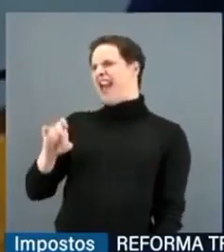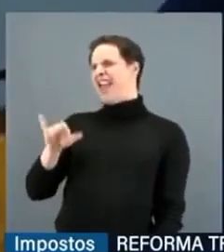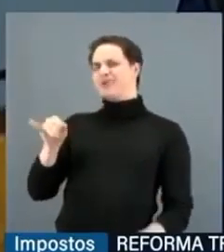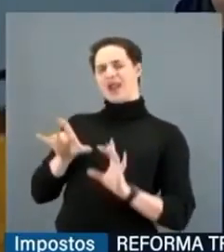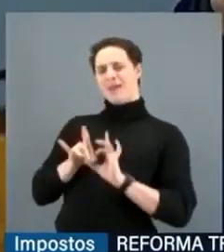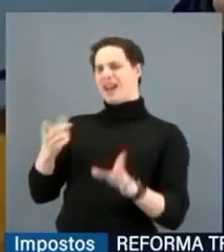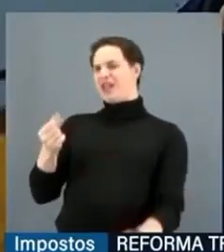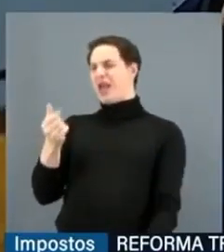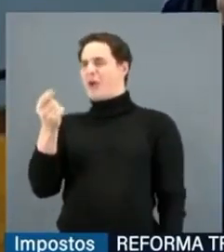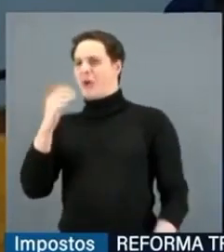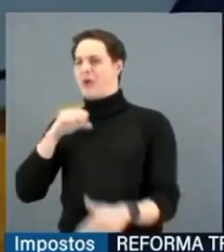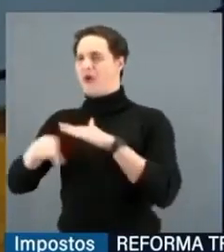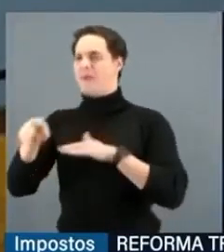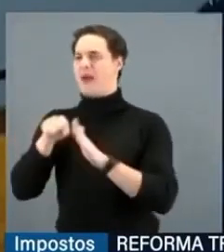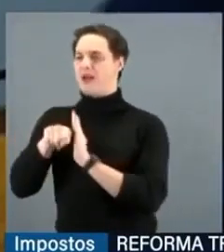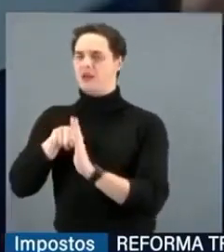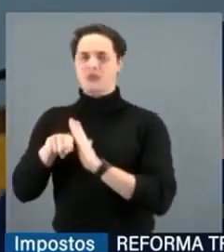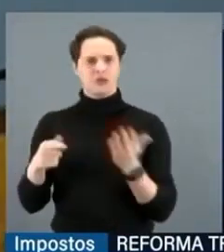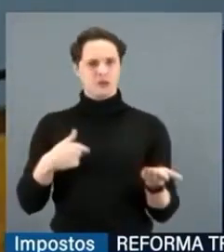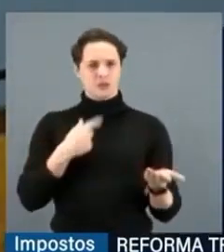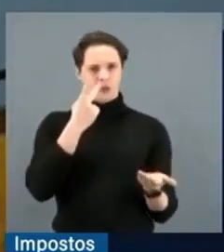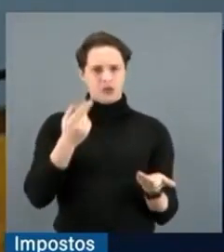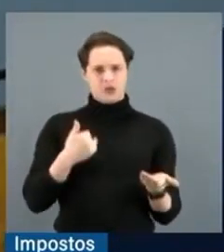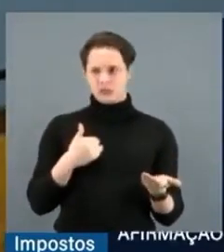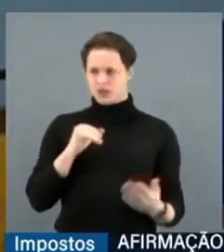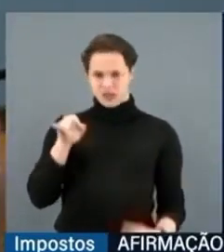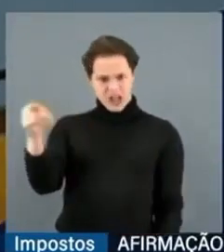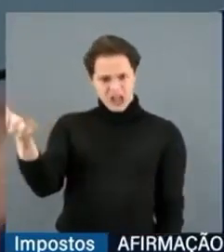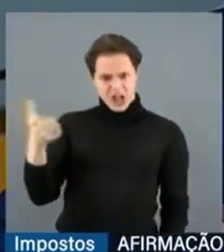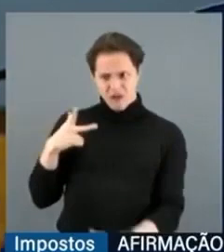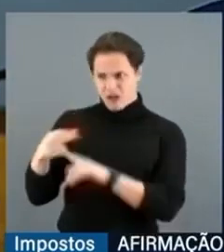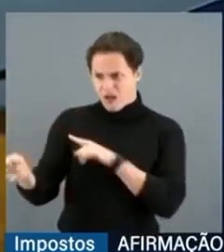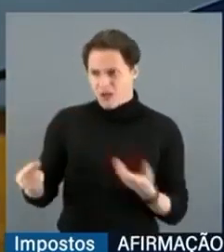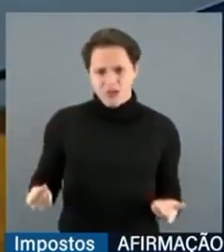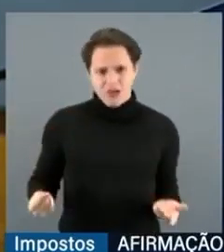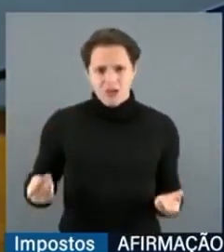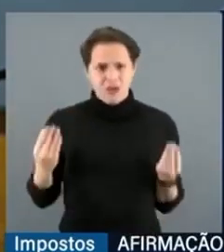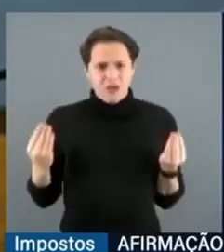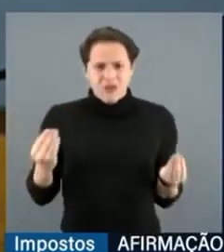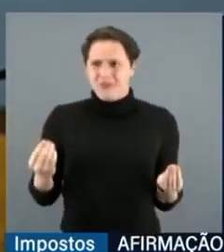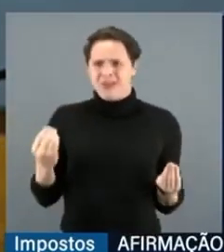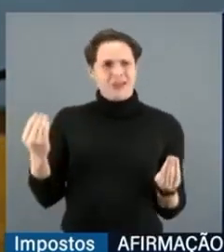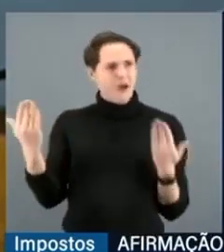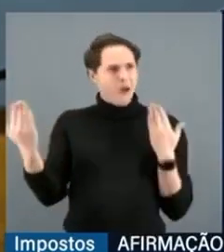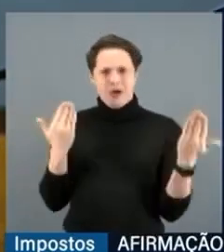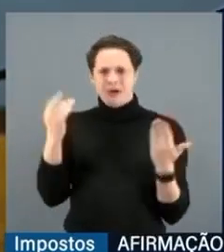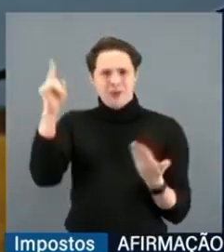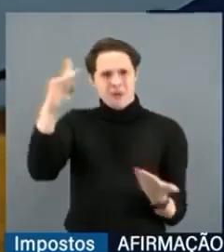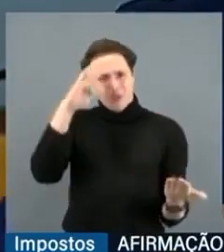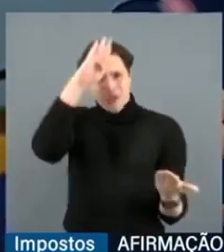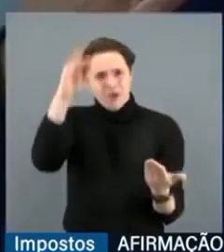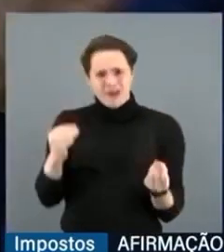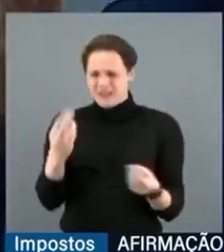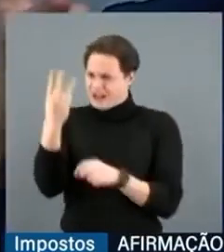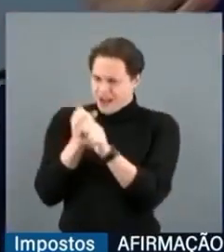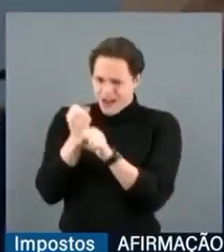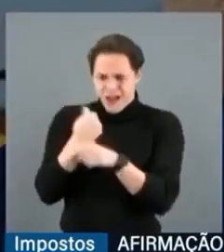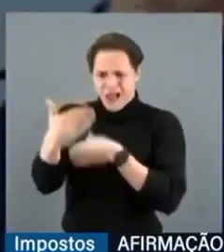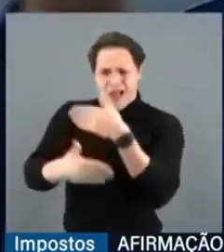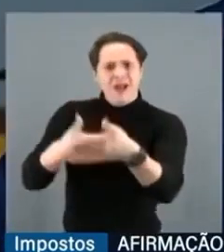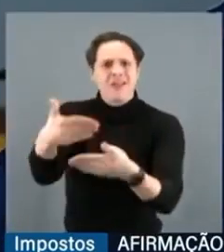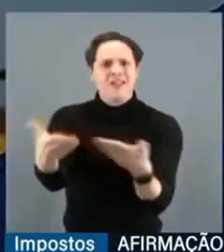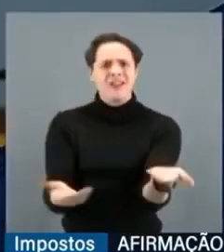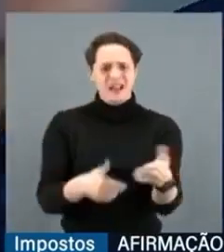Eu quero é ele. Se eu quero ganhar, eu vou ganhar dele. Que medo é essa questão do Bolsonaro, gente? Daqui 3 anos. Já que a eleição